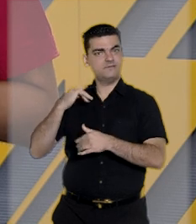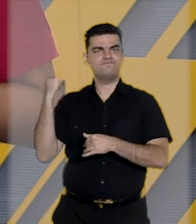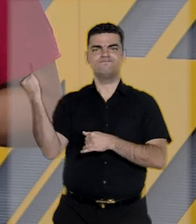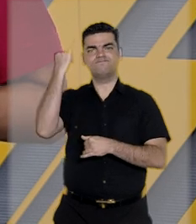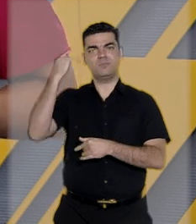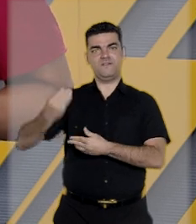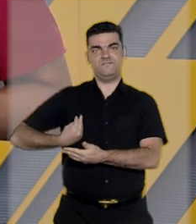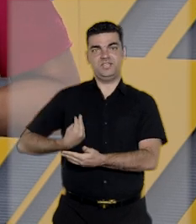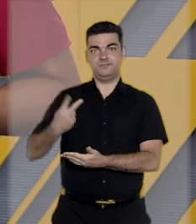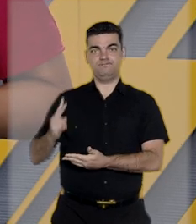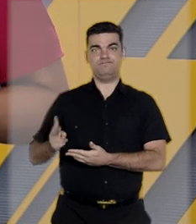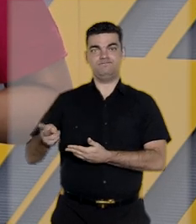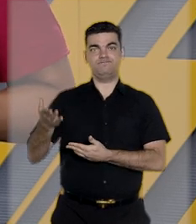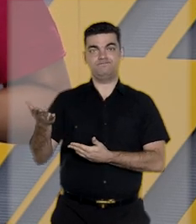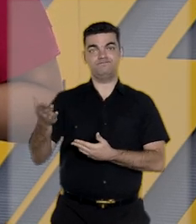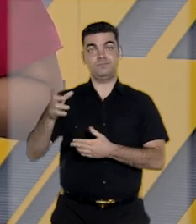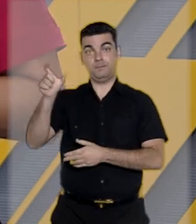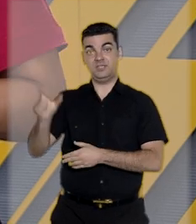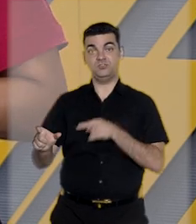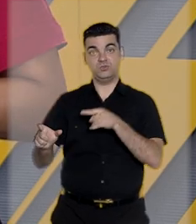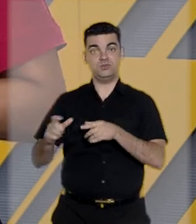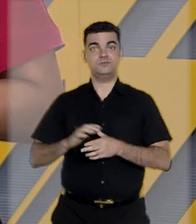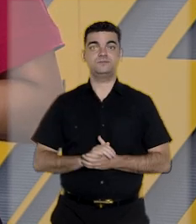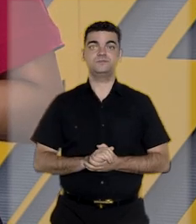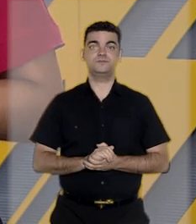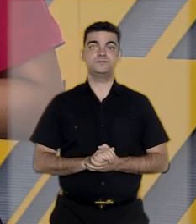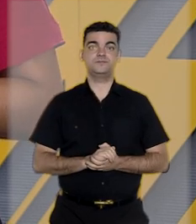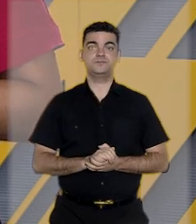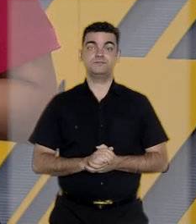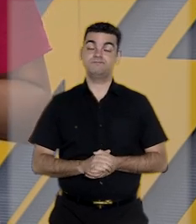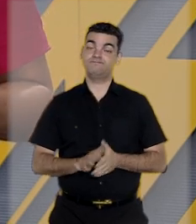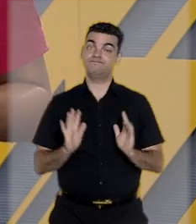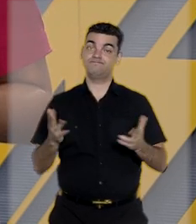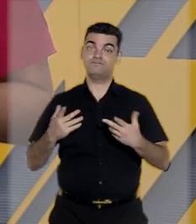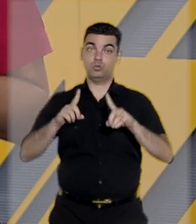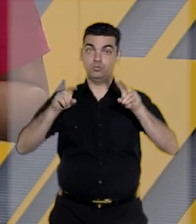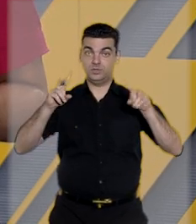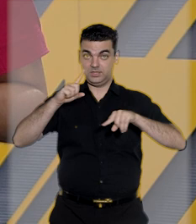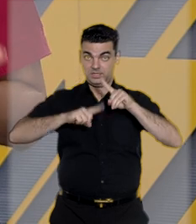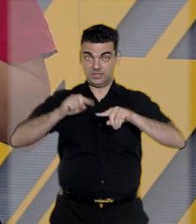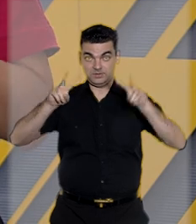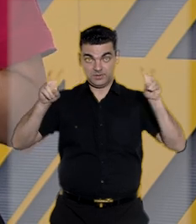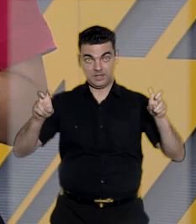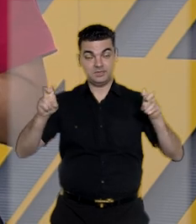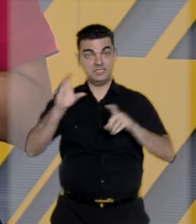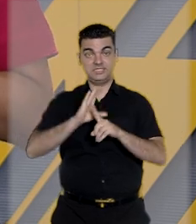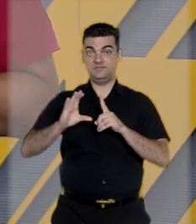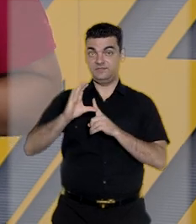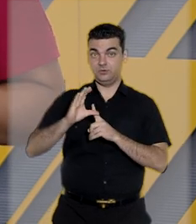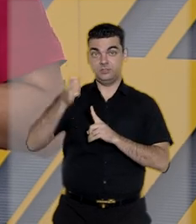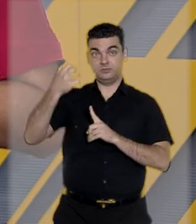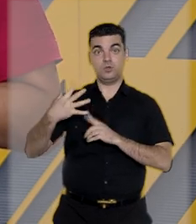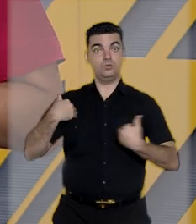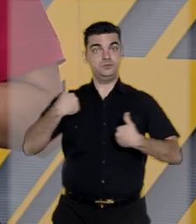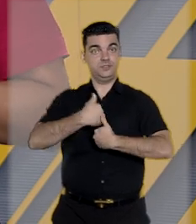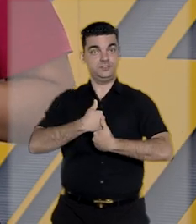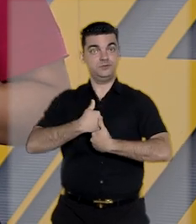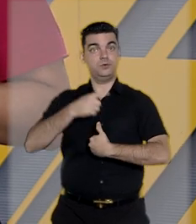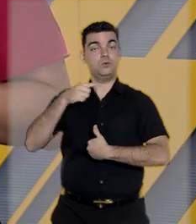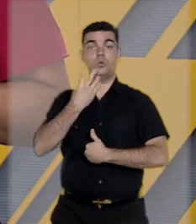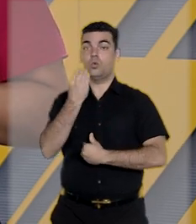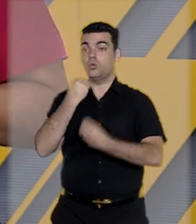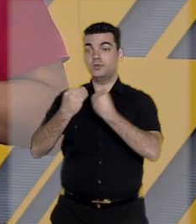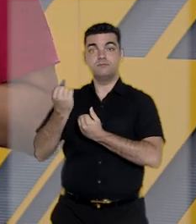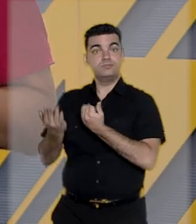essenciais à manutenção da subsistência do alimentado. Já em matéria de responsabilidade civil, explicou o ministro,